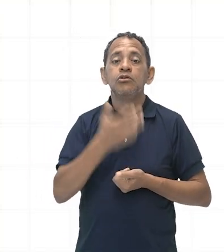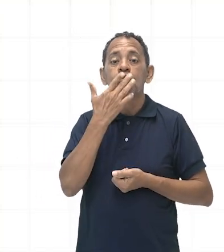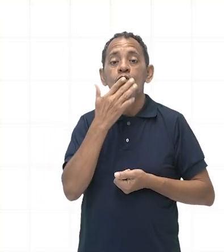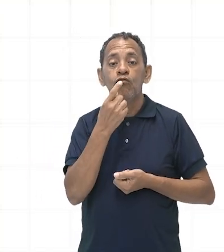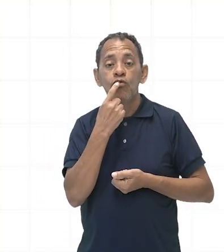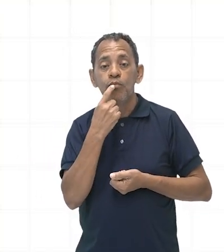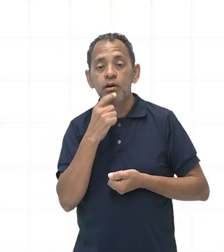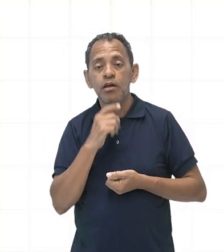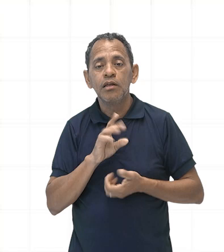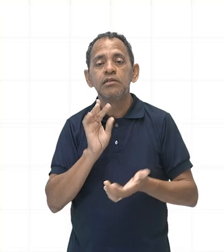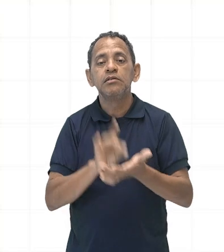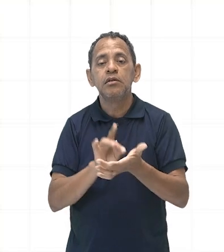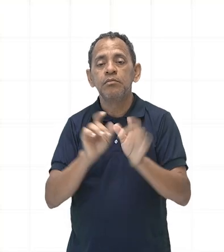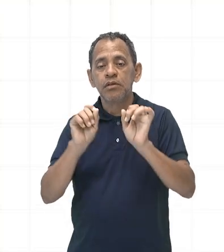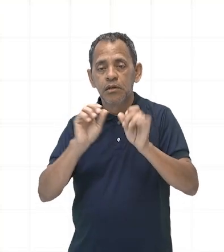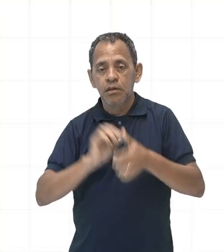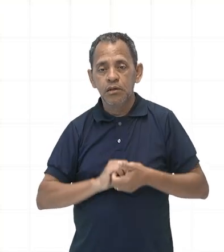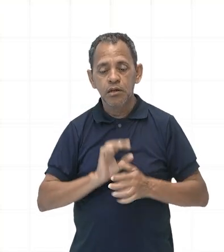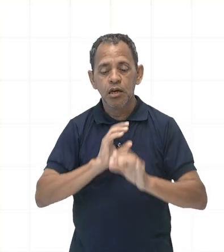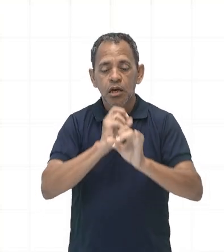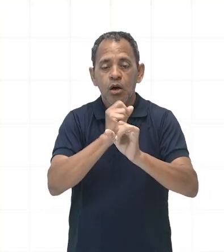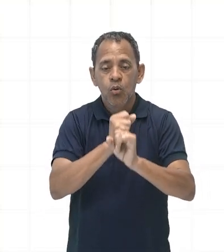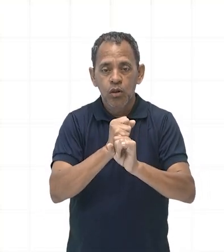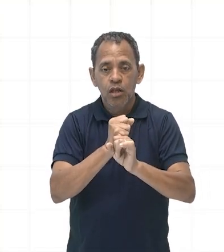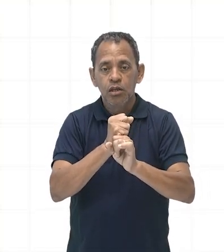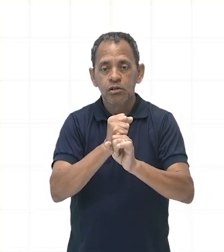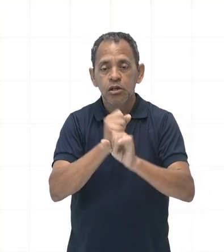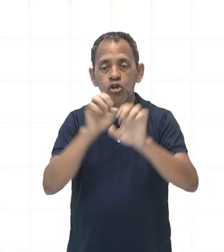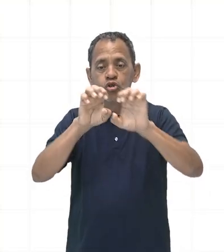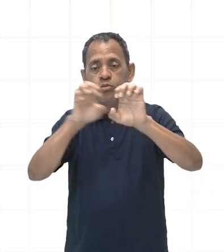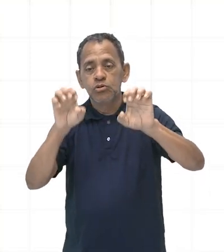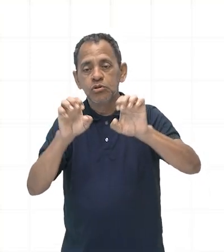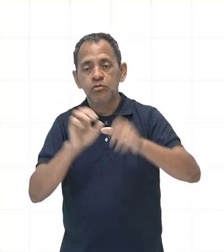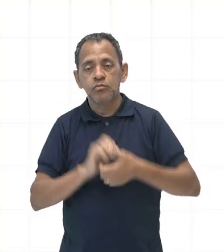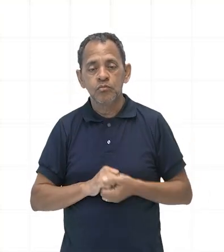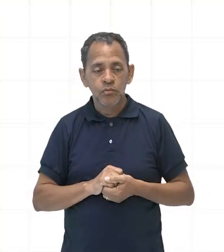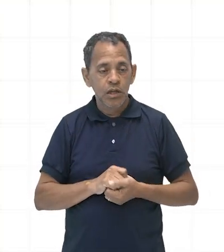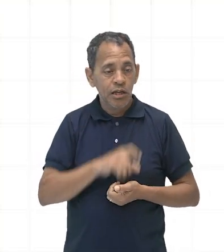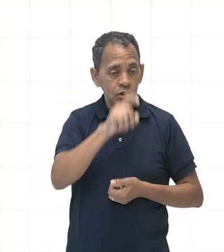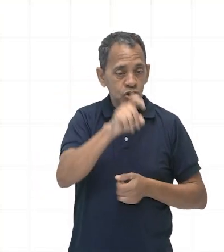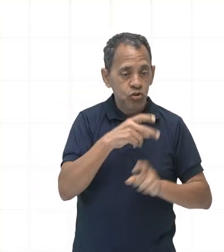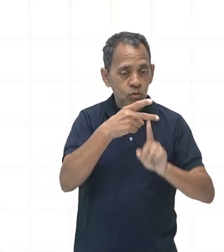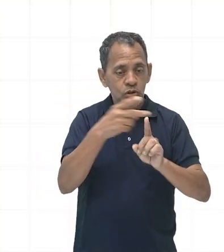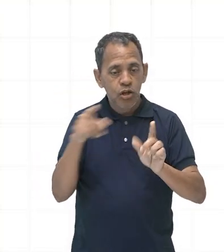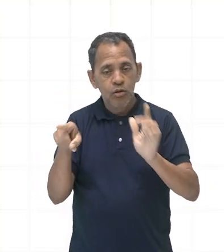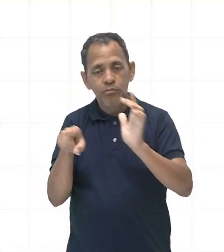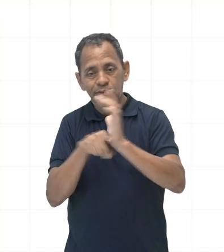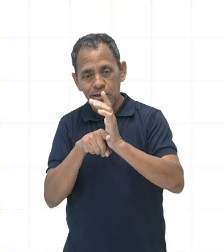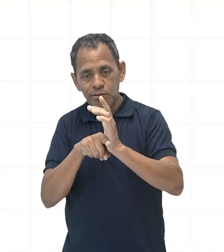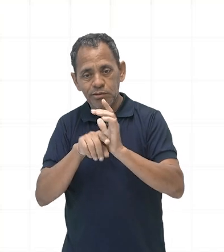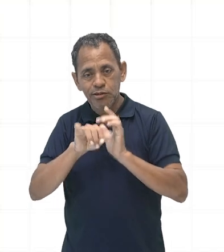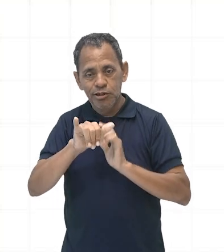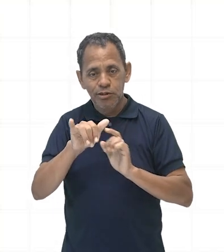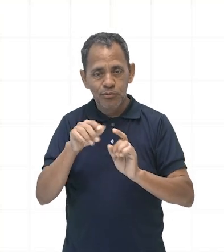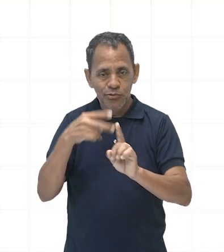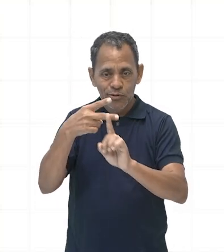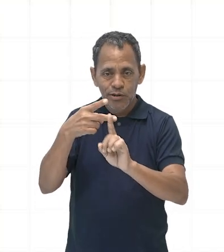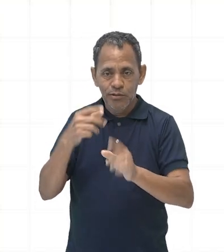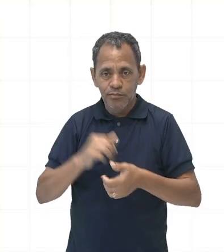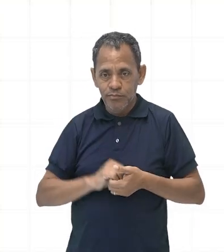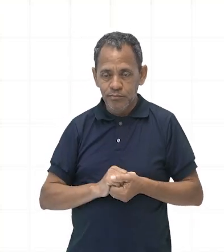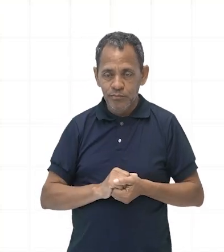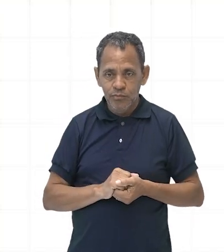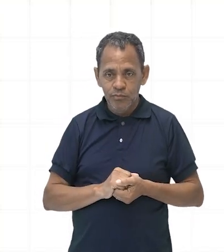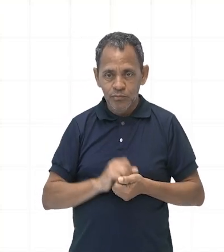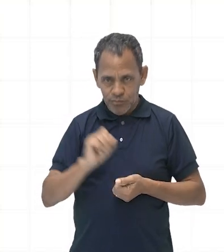é exatamente calculada por que expressão? X ao quadrado menos y ao quadrado.